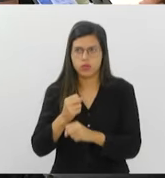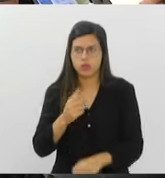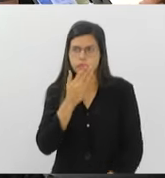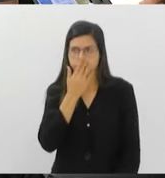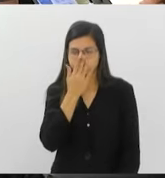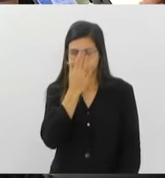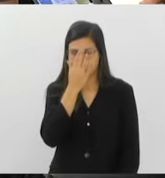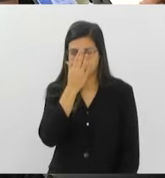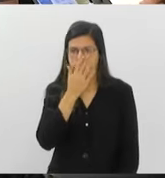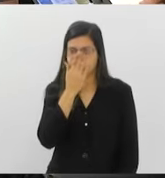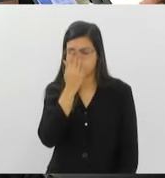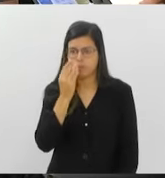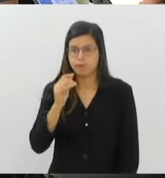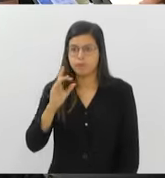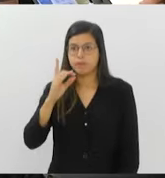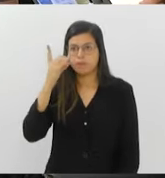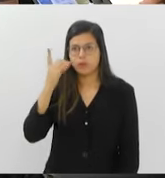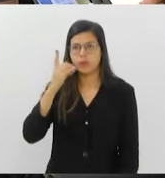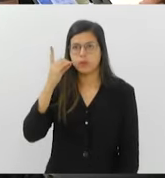bem?